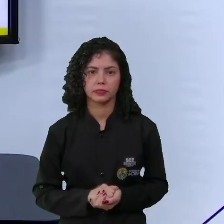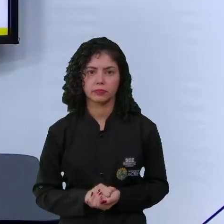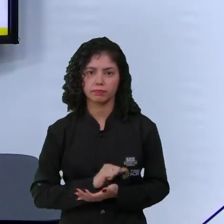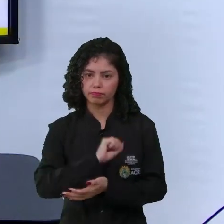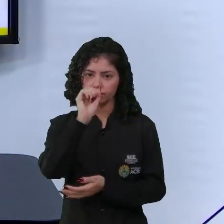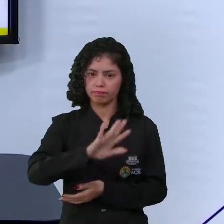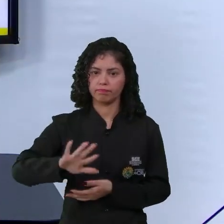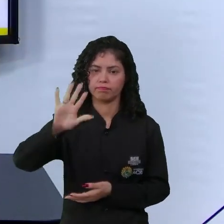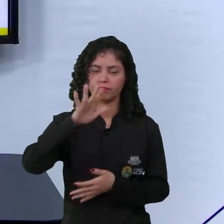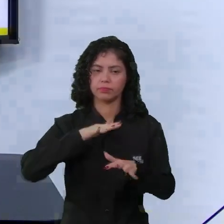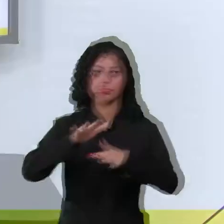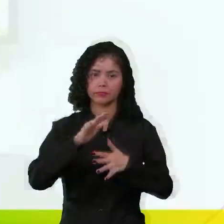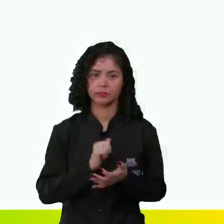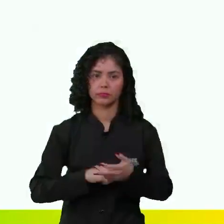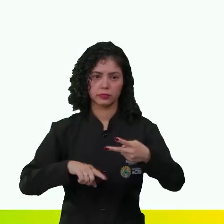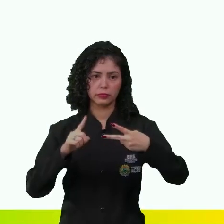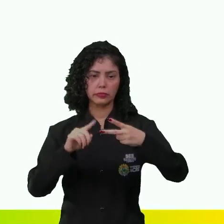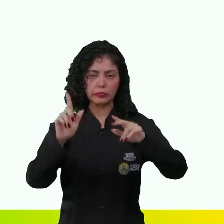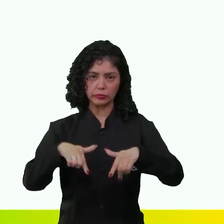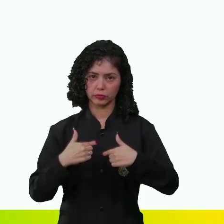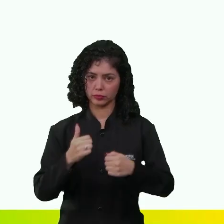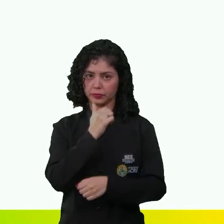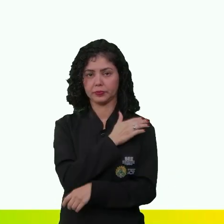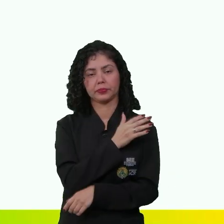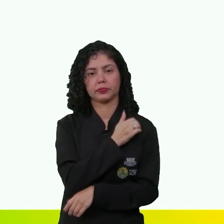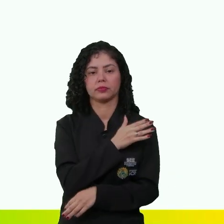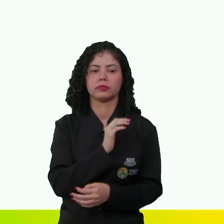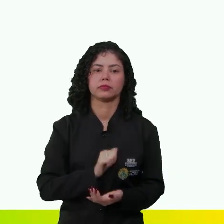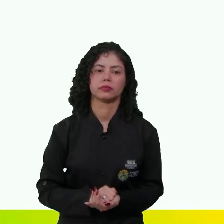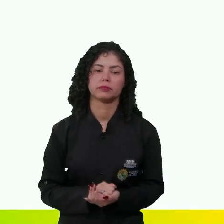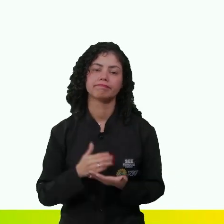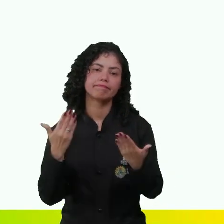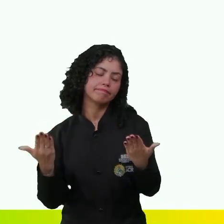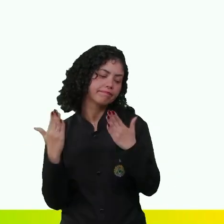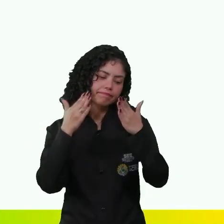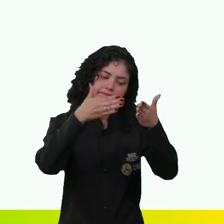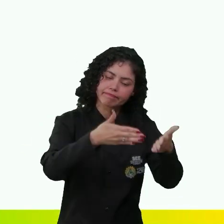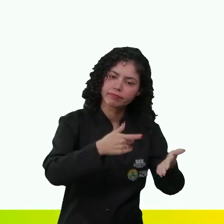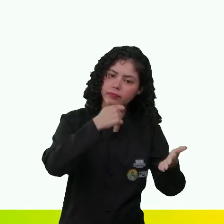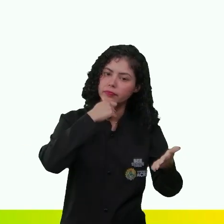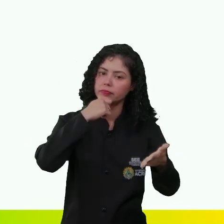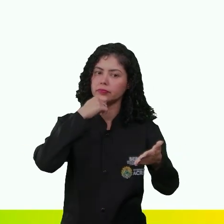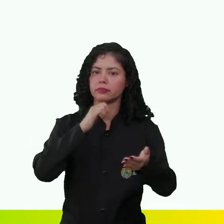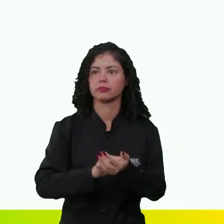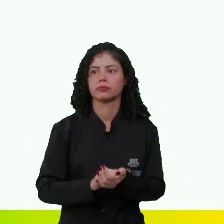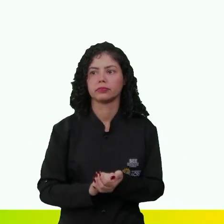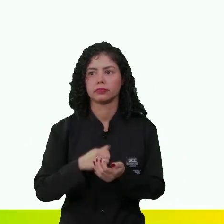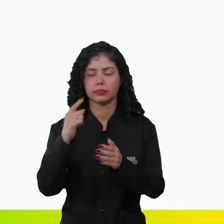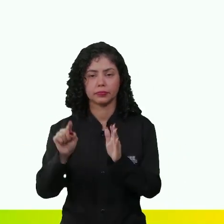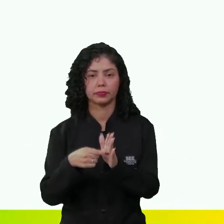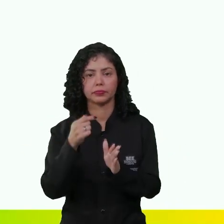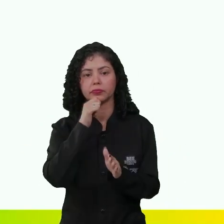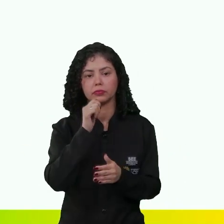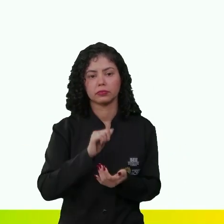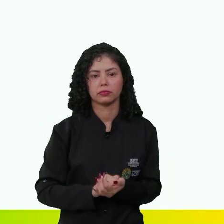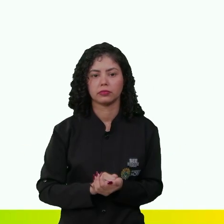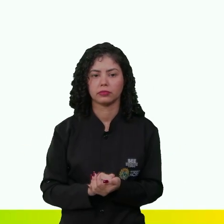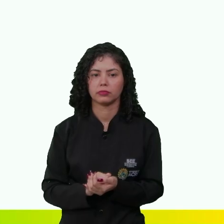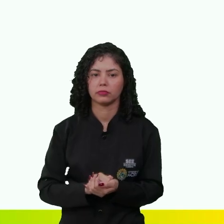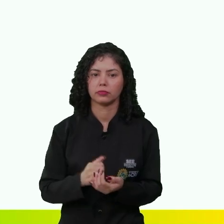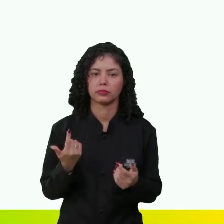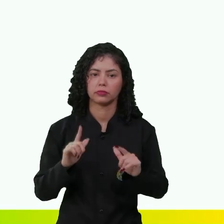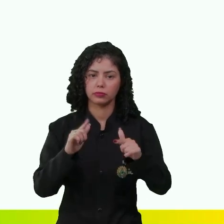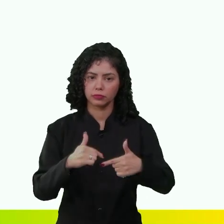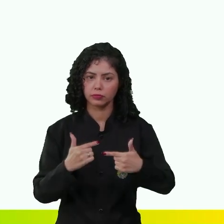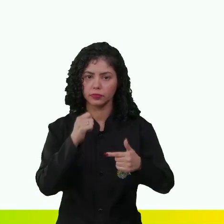diversos movimentos, ok? Temos o combate ao preconceito, porque também faz esse direcionamento. Então, primeiro, pluralidade de movimento, combate